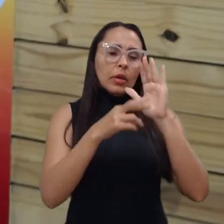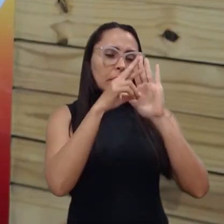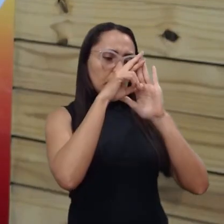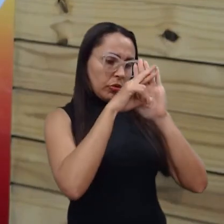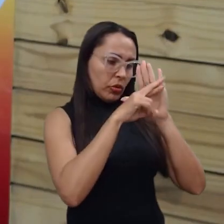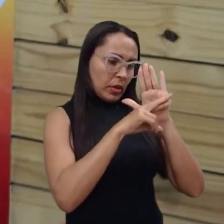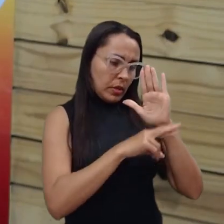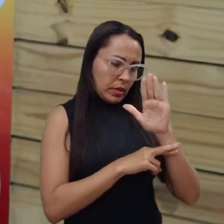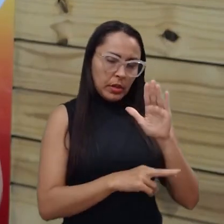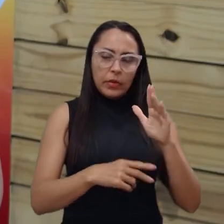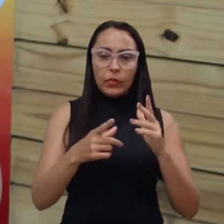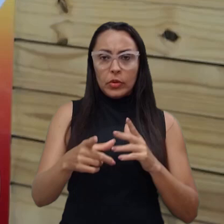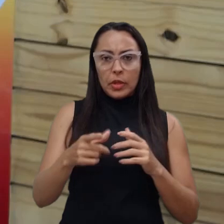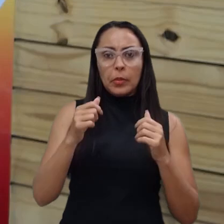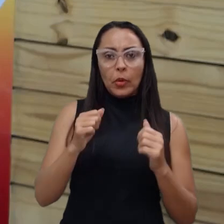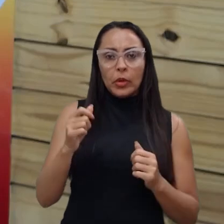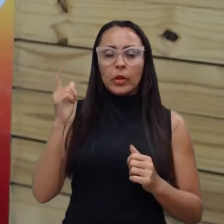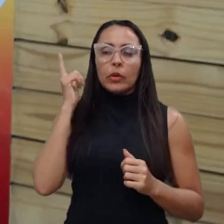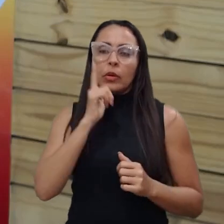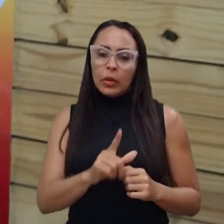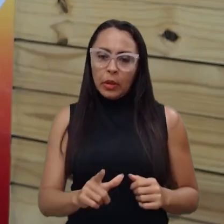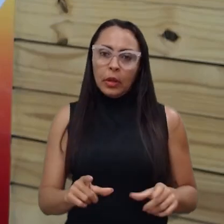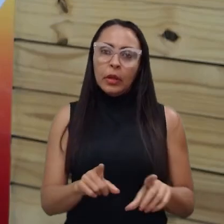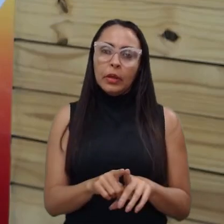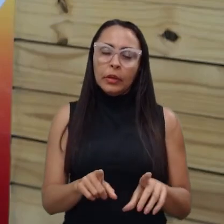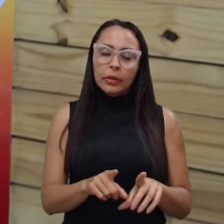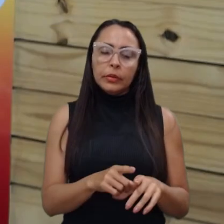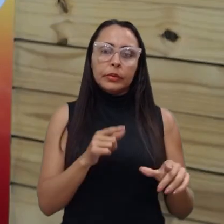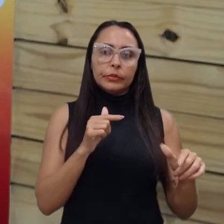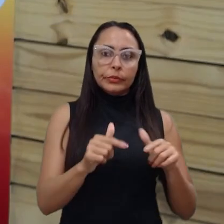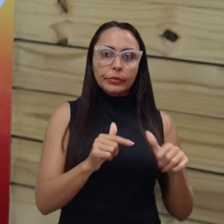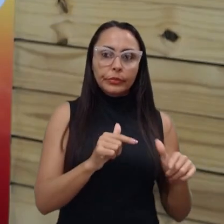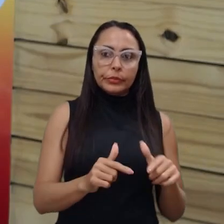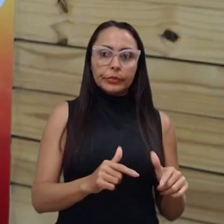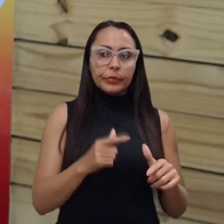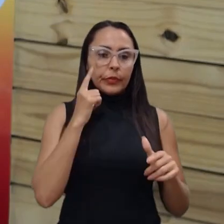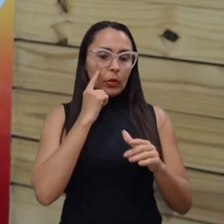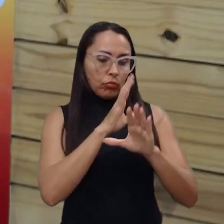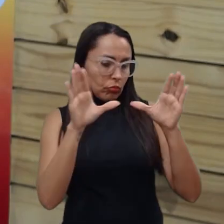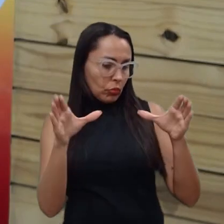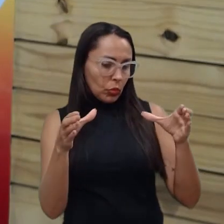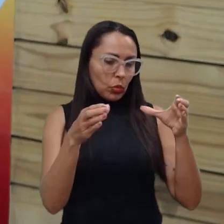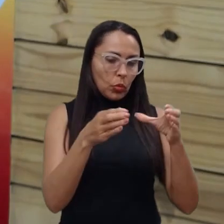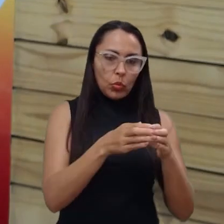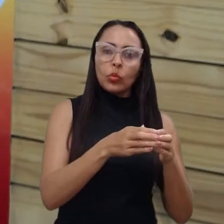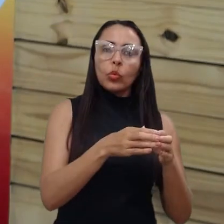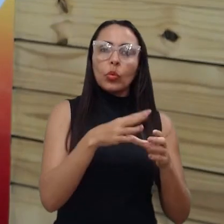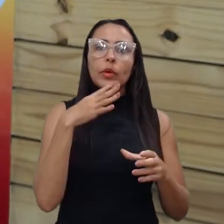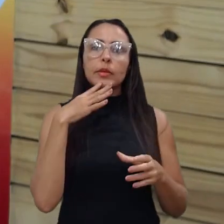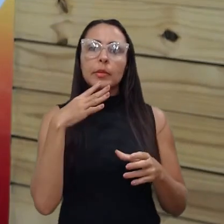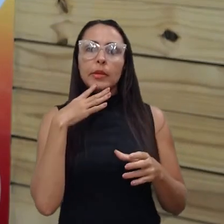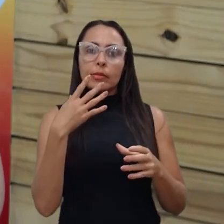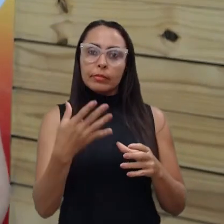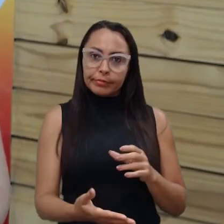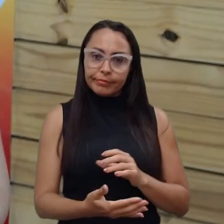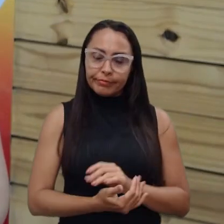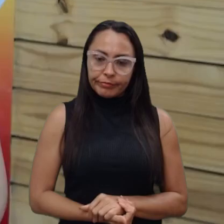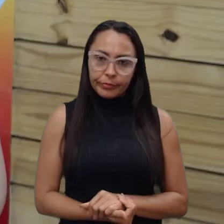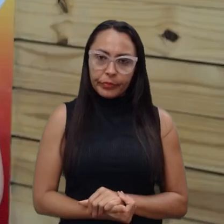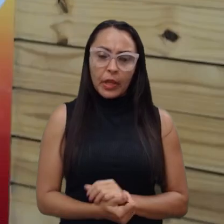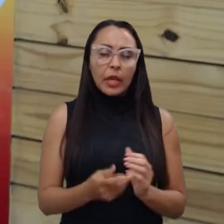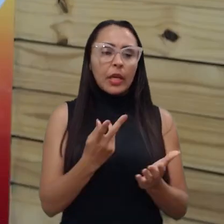pode conseguir trabalhar com os colaboradores esse conhecimento. E aí o